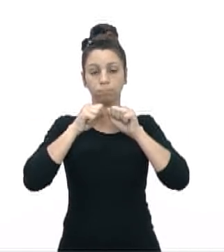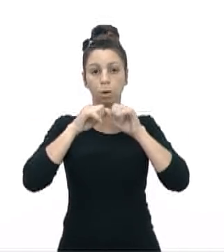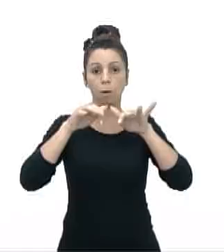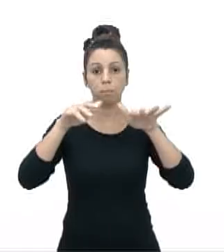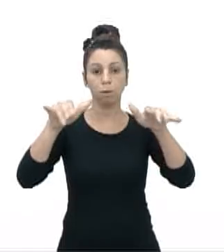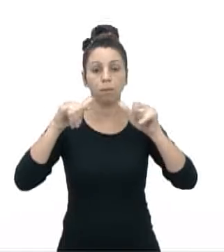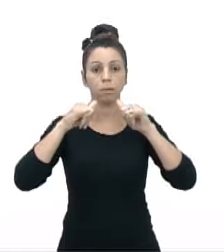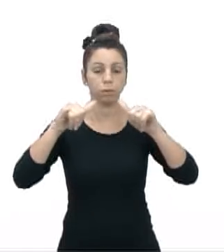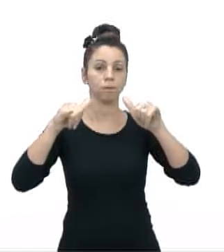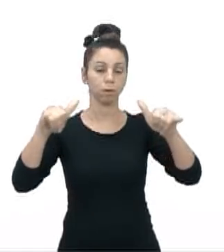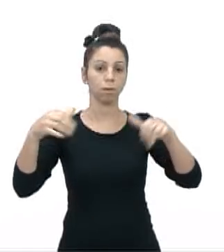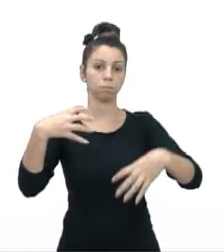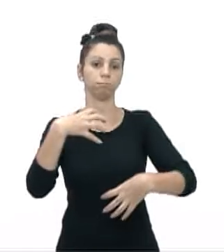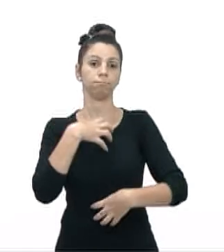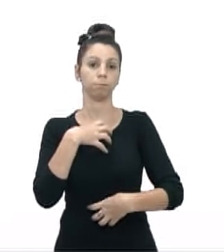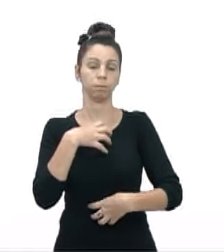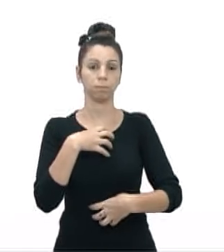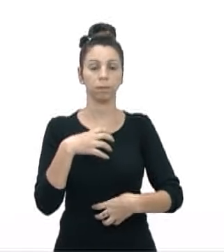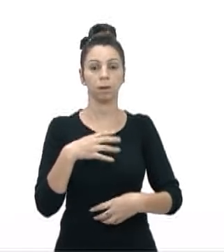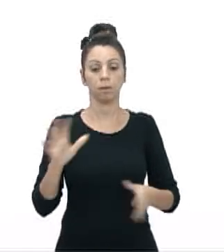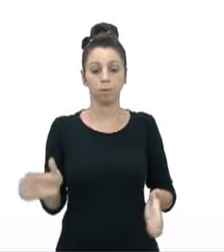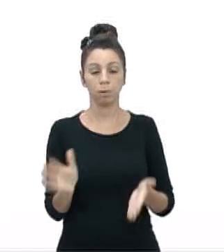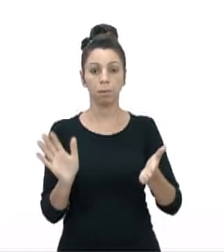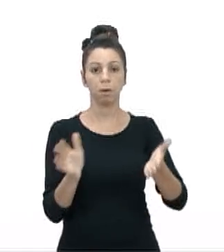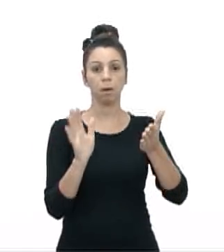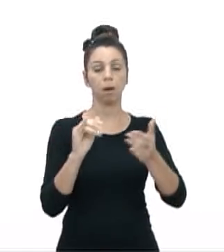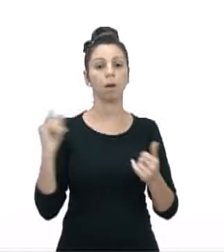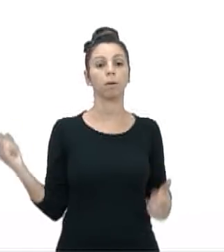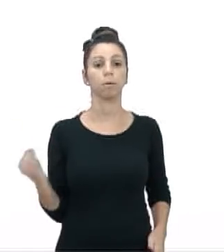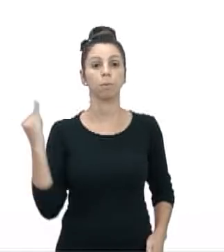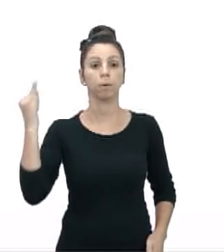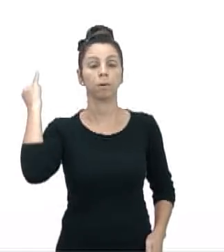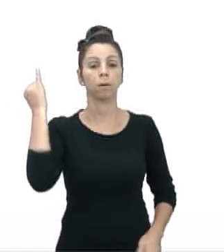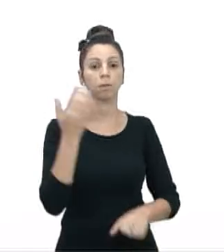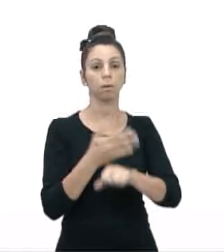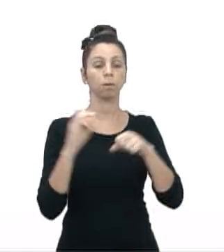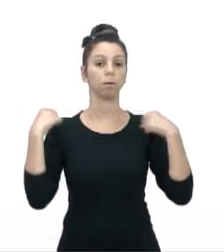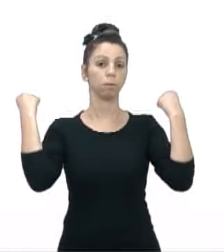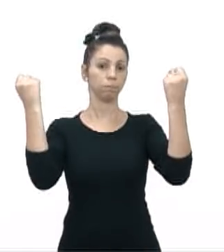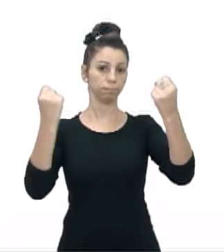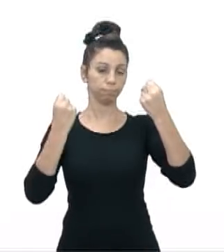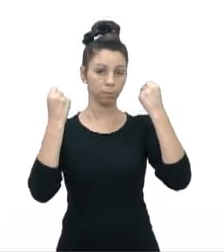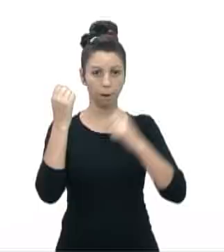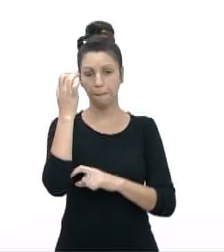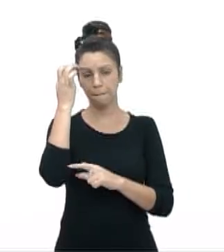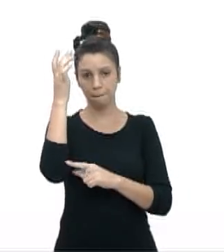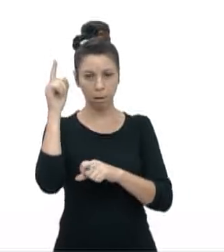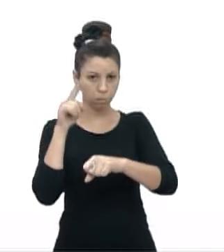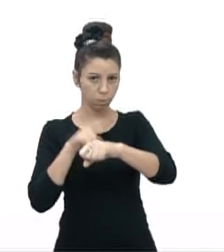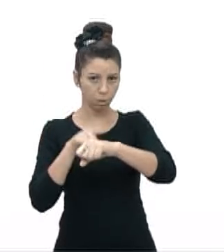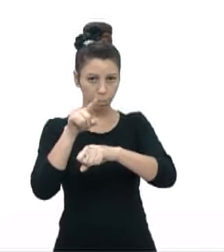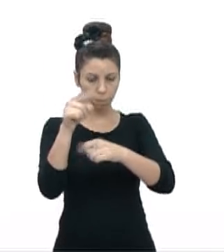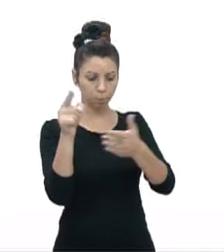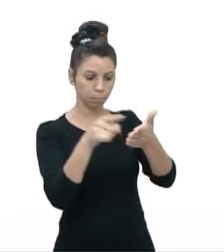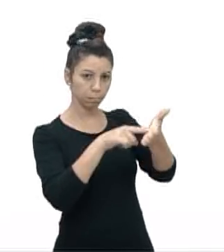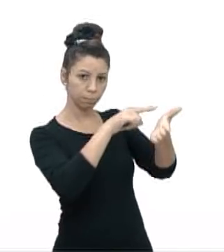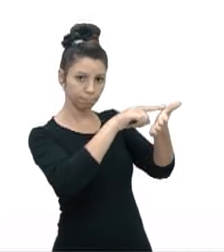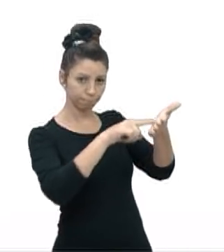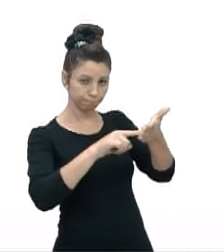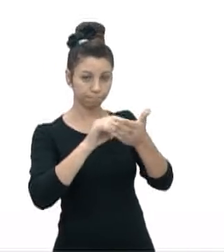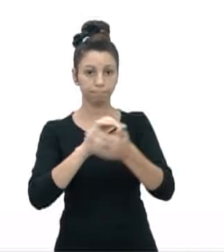publicitária para sensibilizar sobre a importância de se exercitar. Essa é fácil, um tempo para vocês marcarem um X.